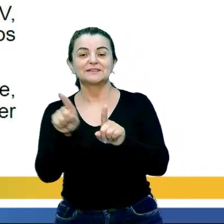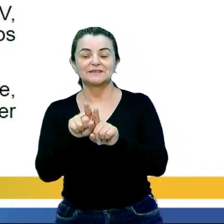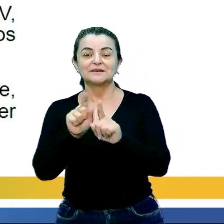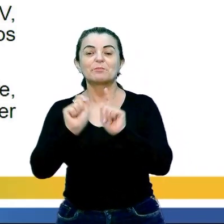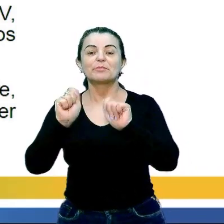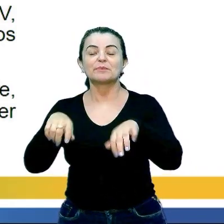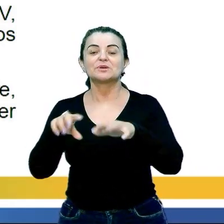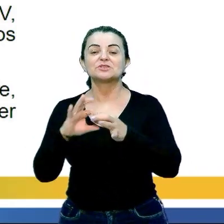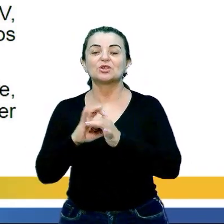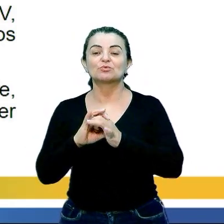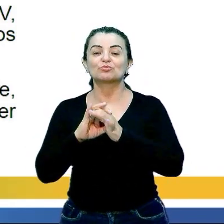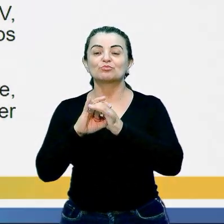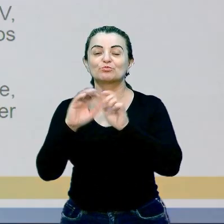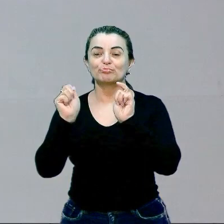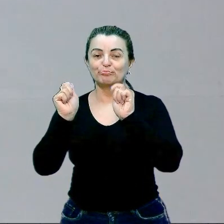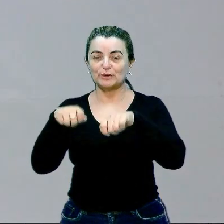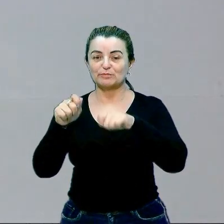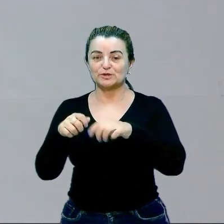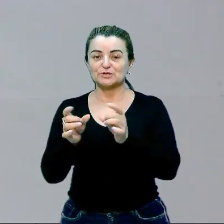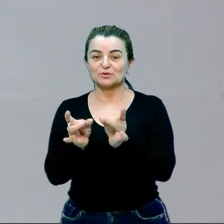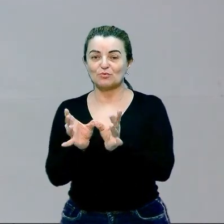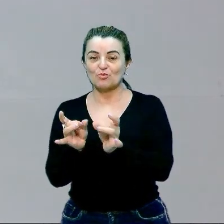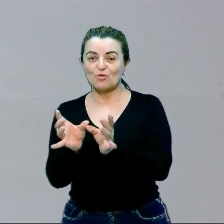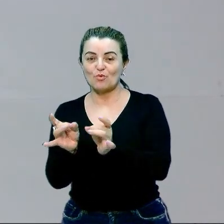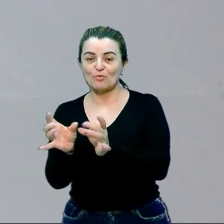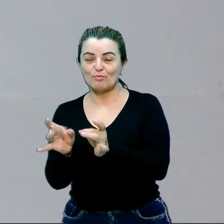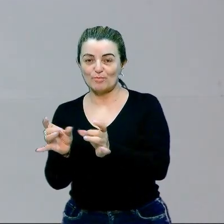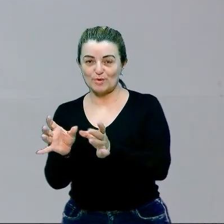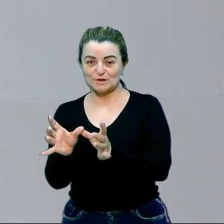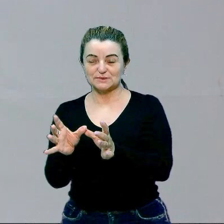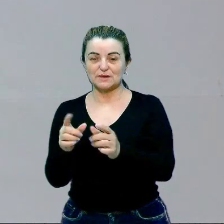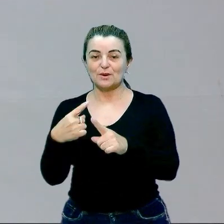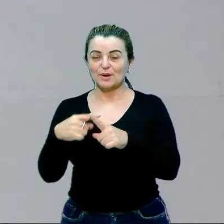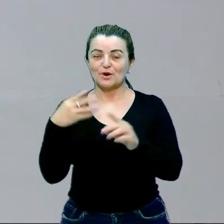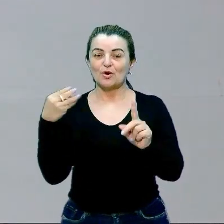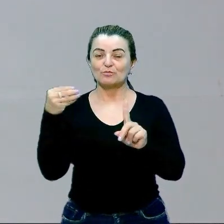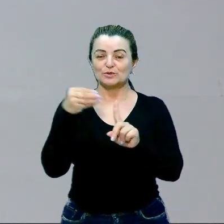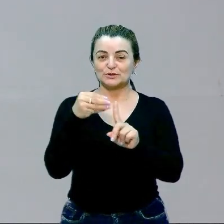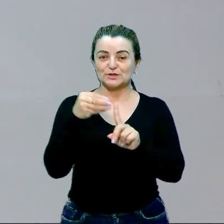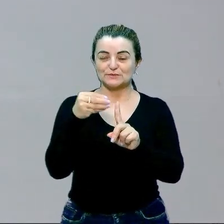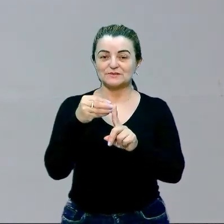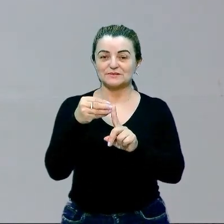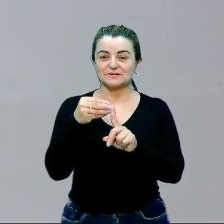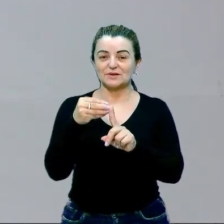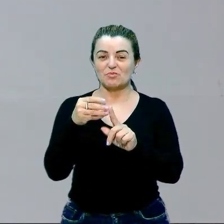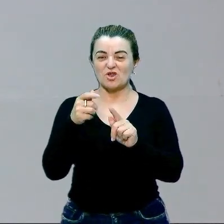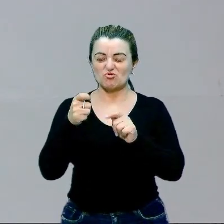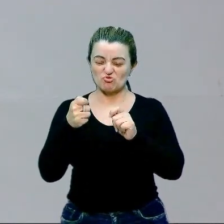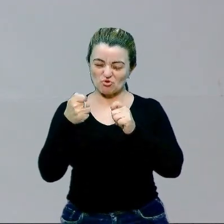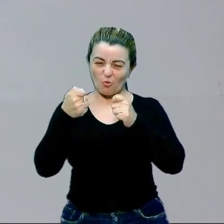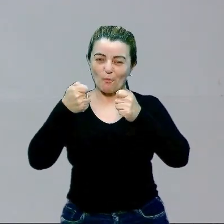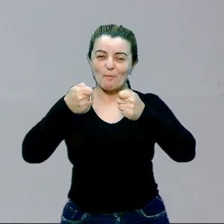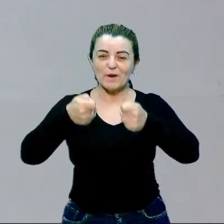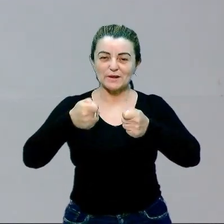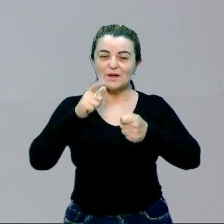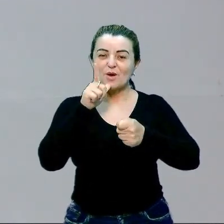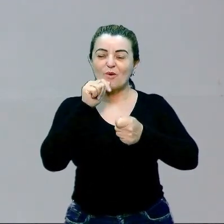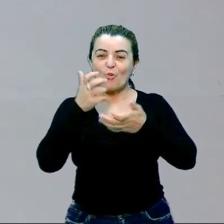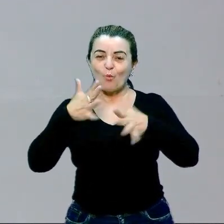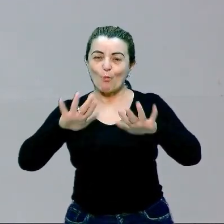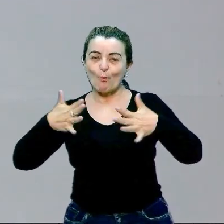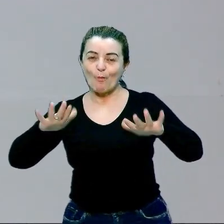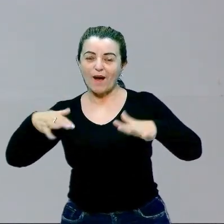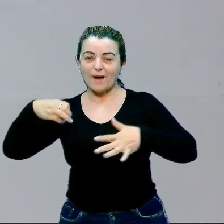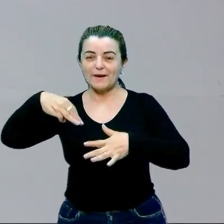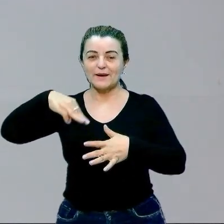mar Mediterrâneo. Esse era o principal objetivo do Império Romano, dominar esse mar Mediterrâneo, que